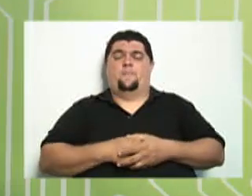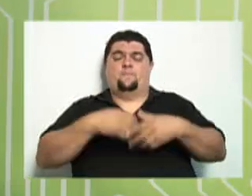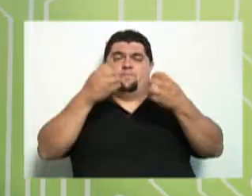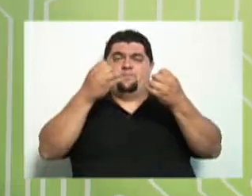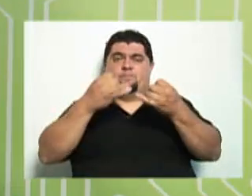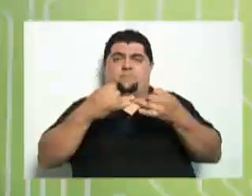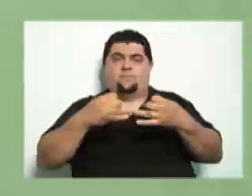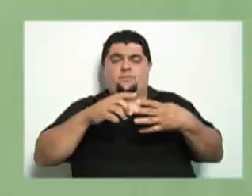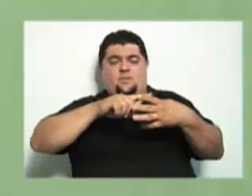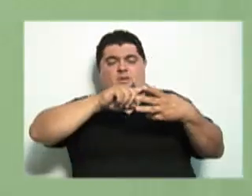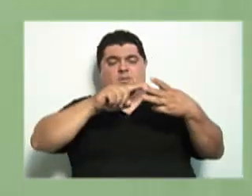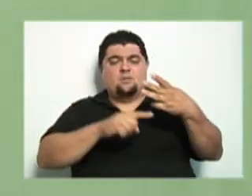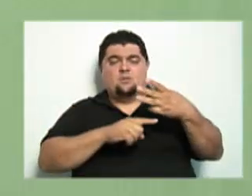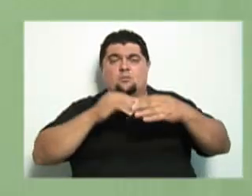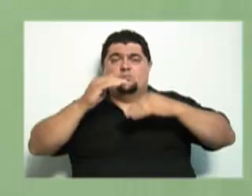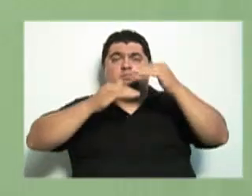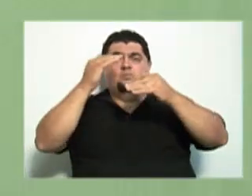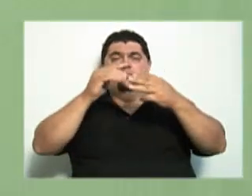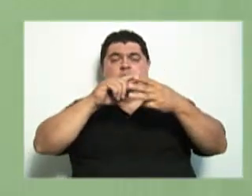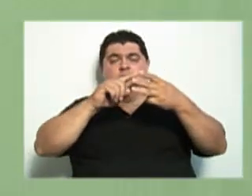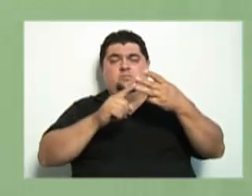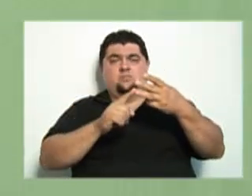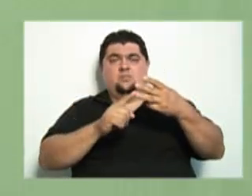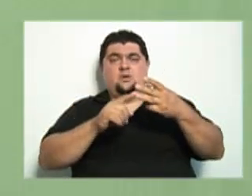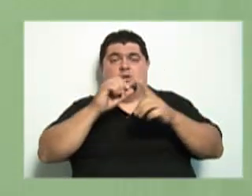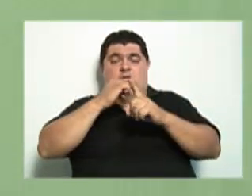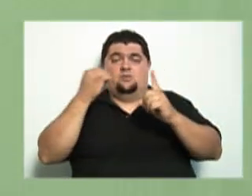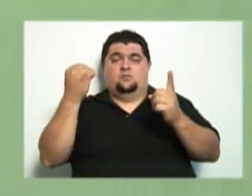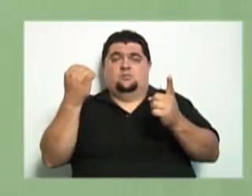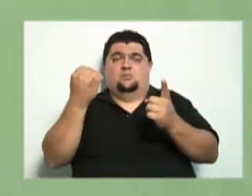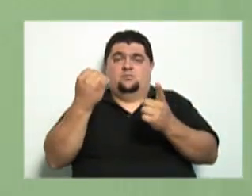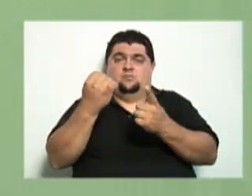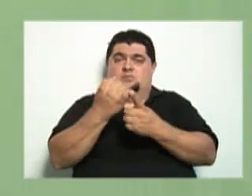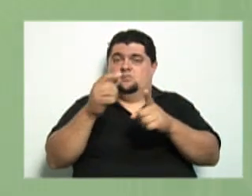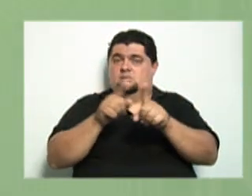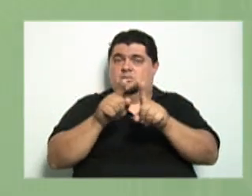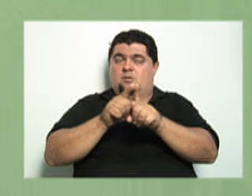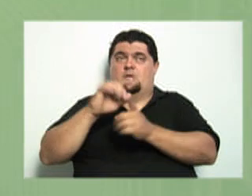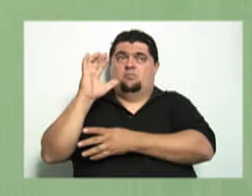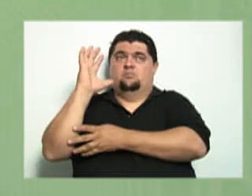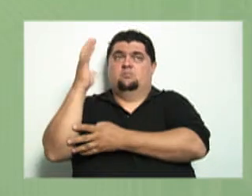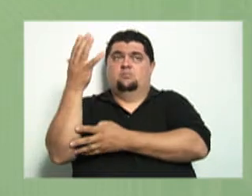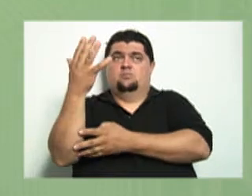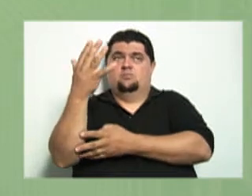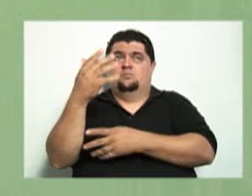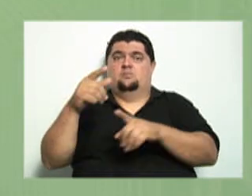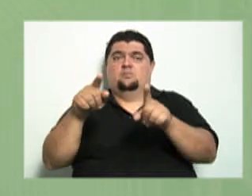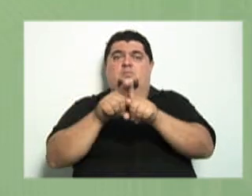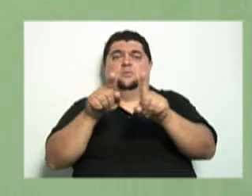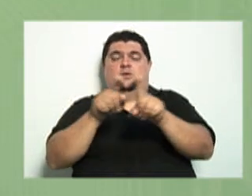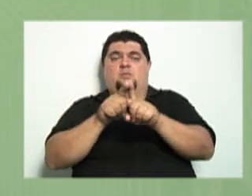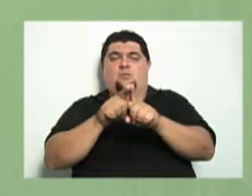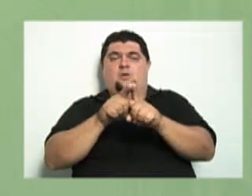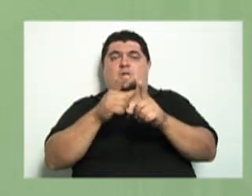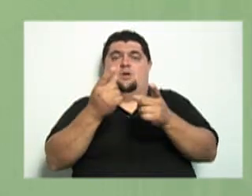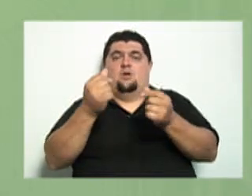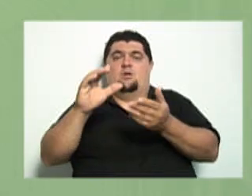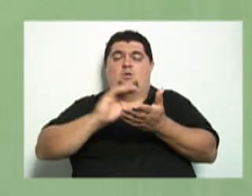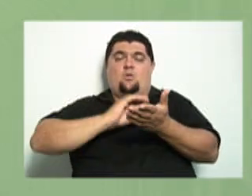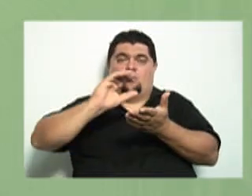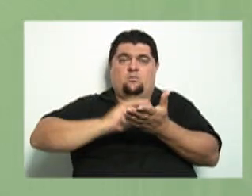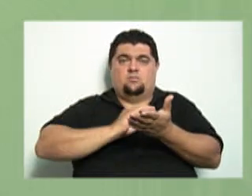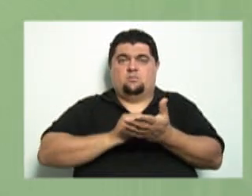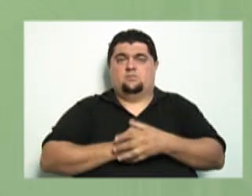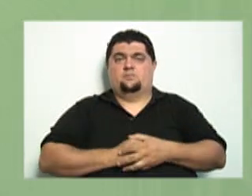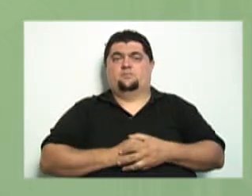3 grandes esferas, do desenvolvimento social, do desenvolvimento ambiental e do desenvolvimento econômico. Para